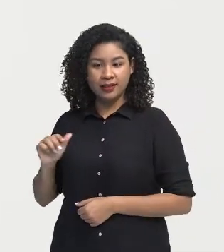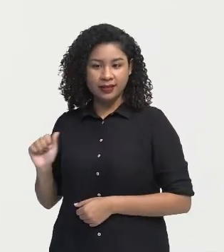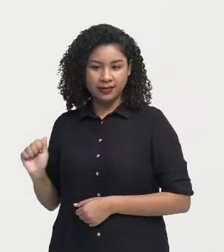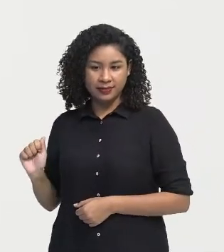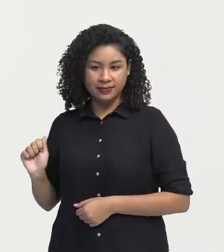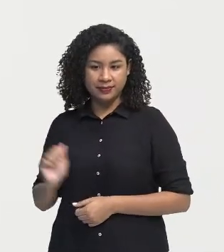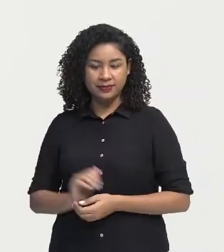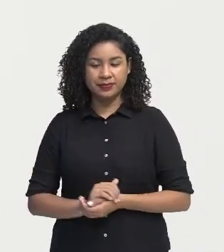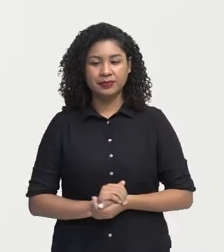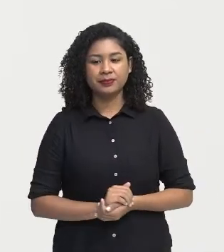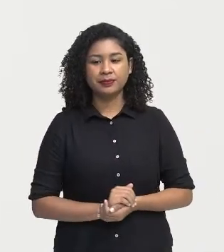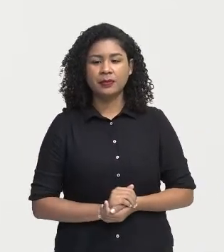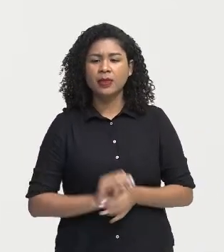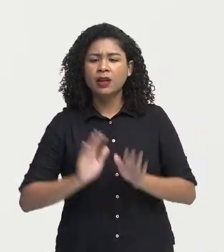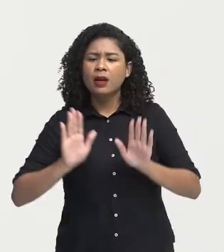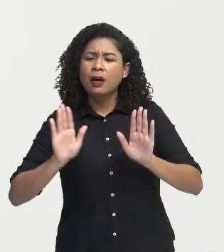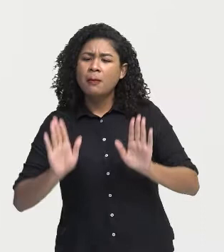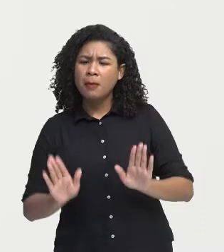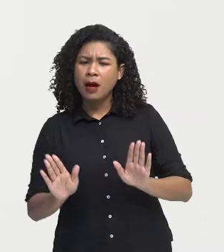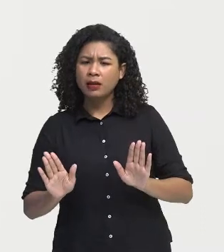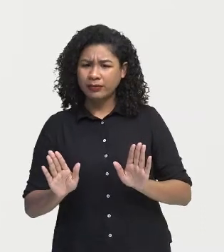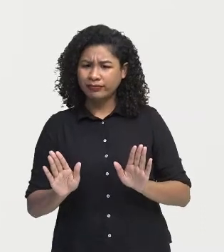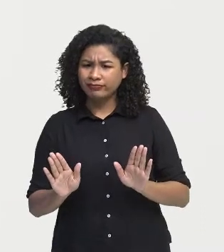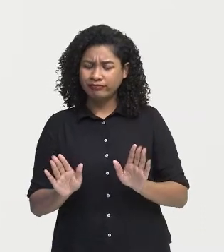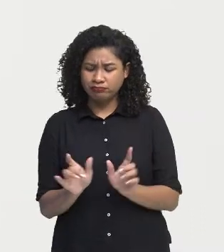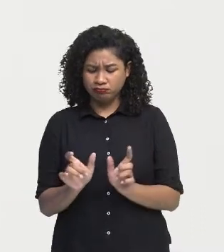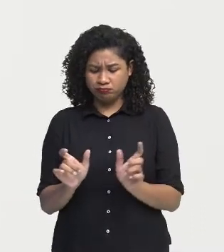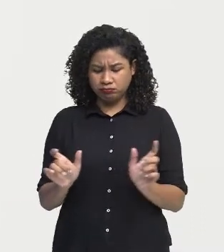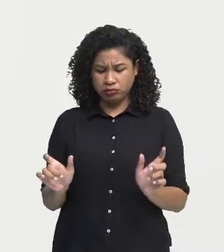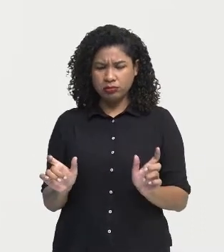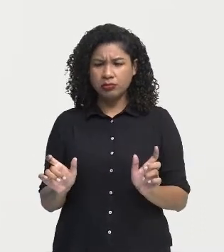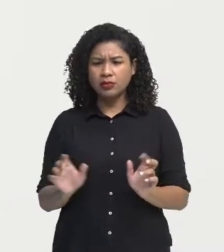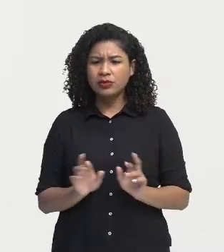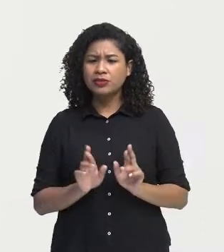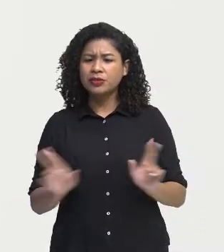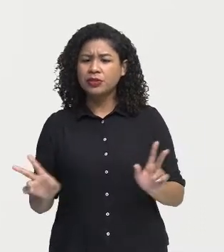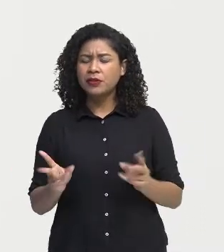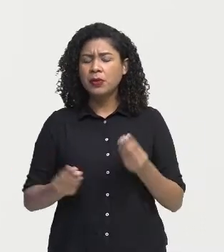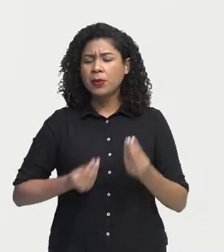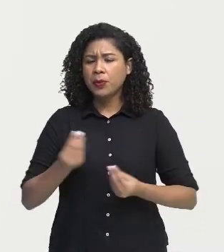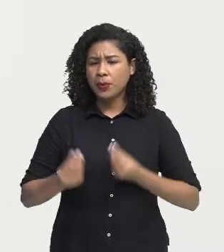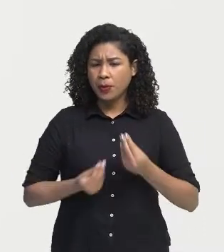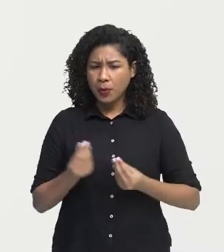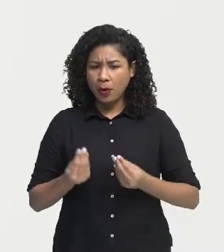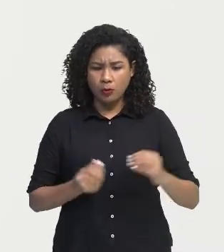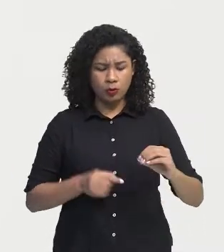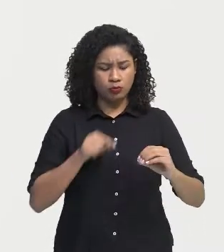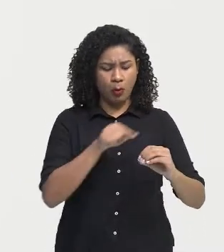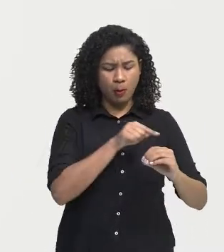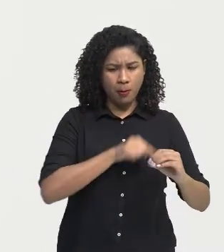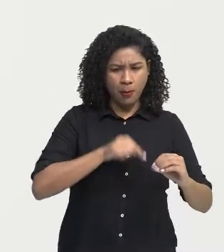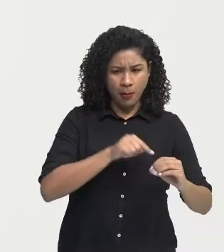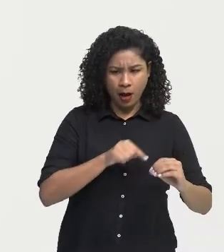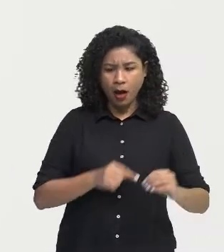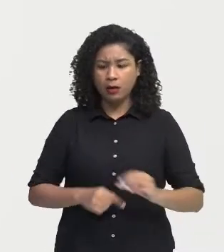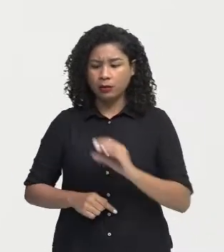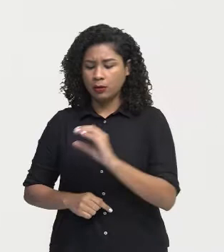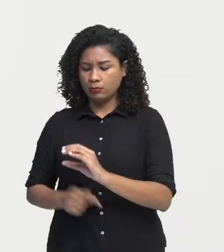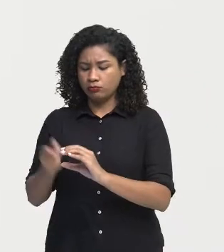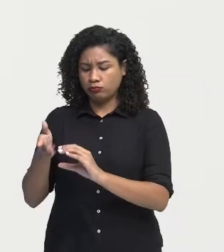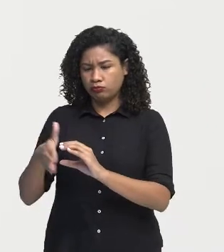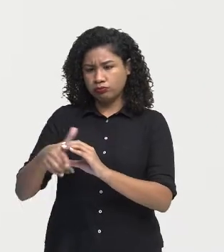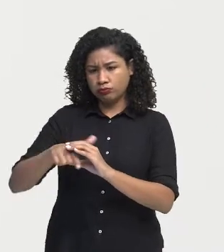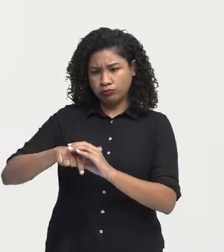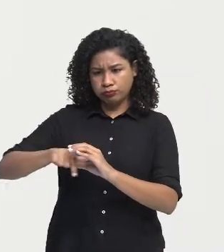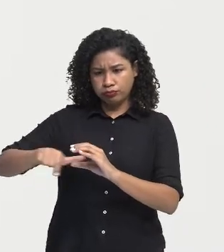é a diferença da célula eucarionte para procarionte? Aqui eu tenho uma célula bacteriana, né? A gente tem aqui a representação de uma